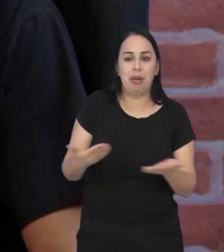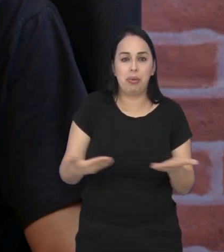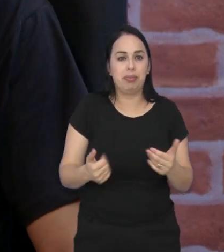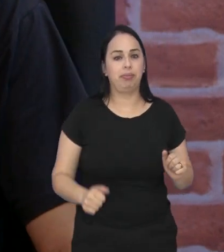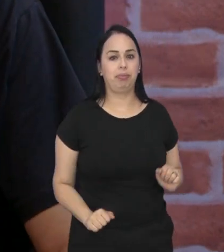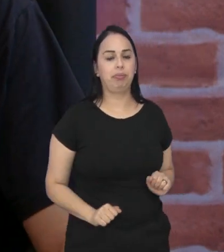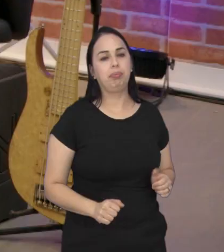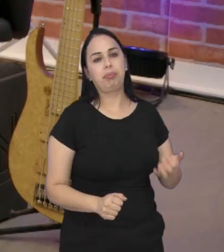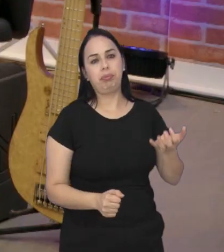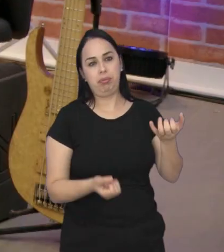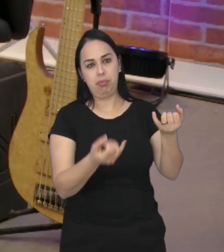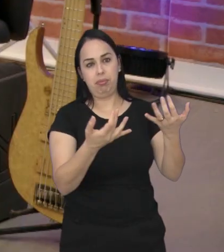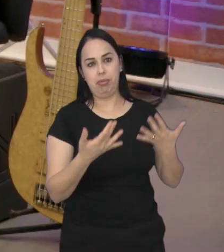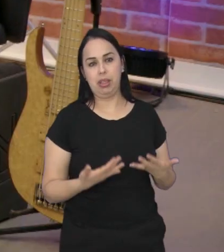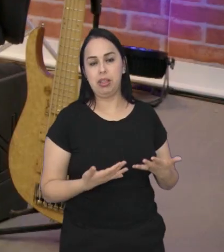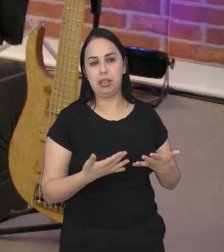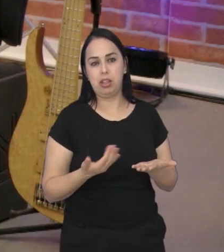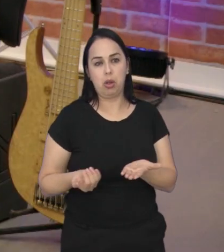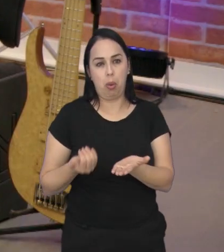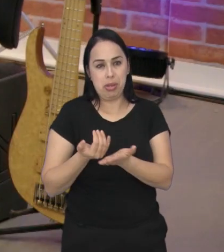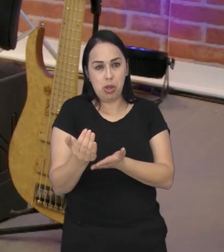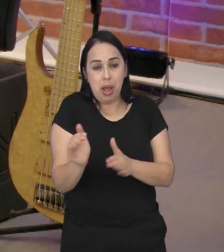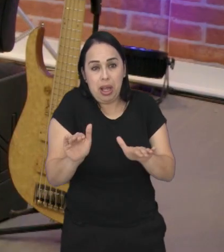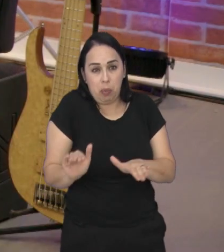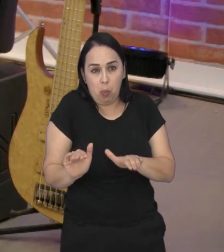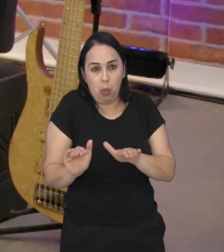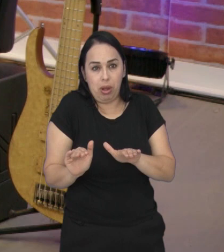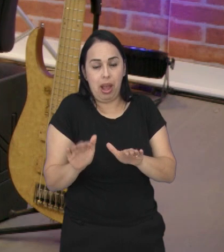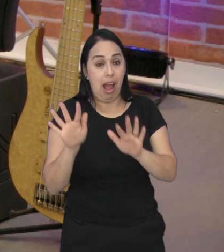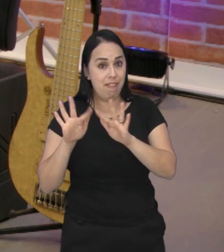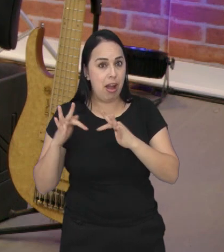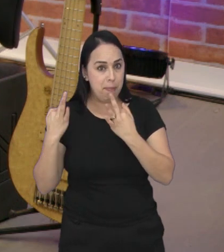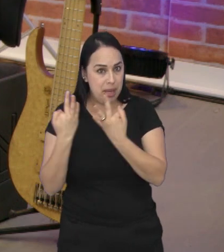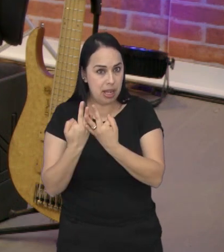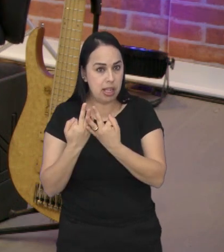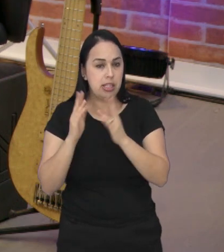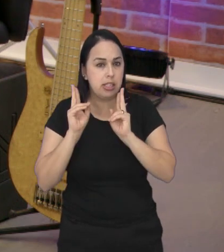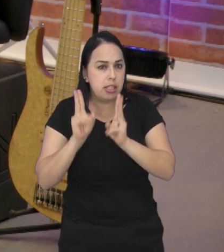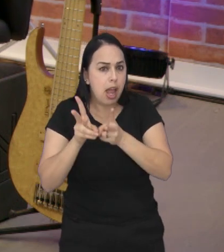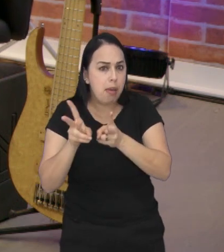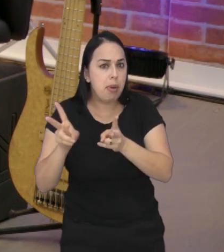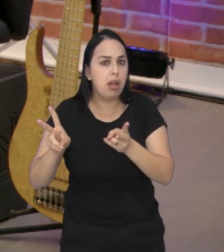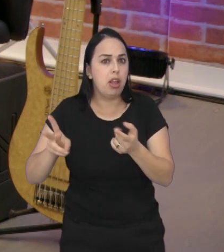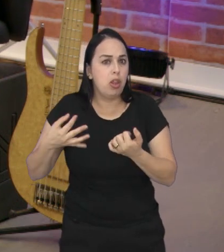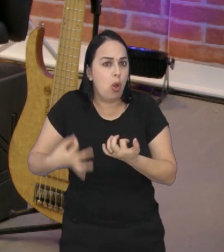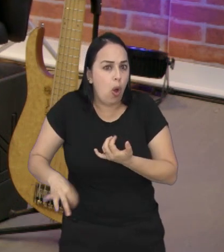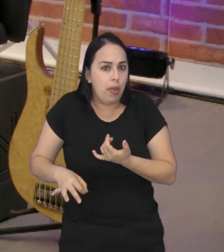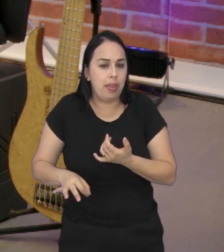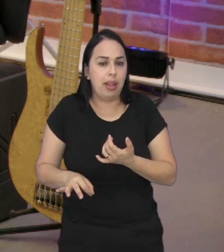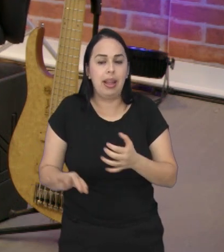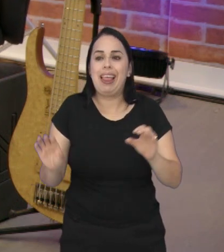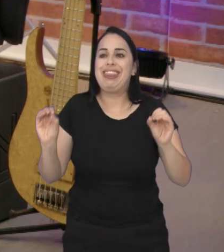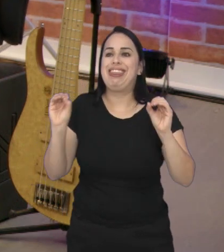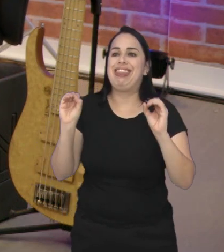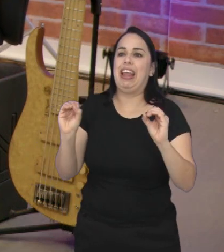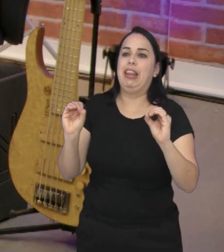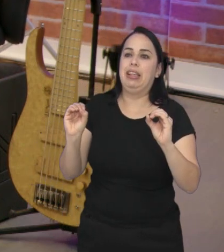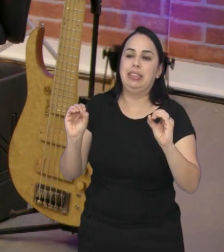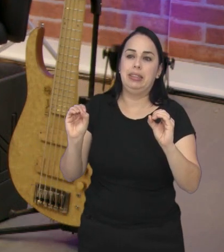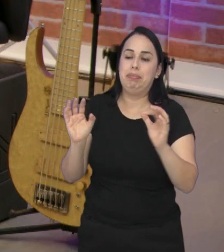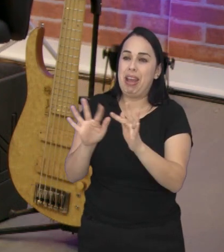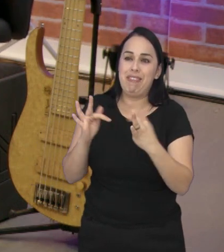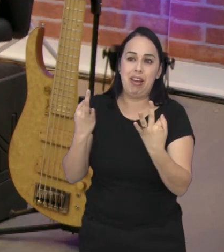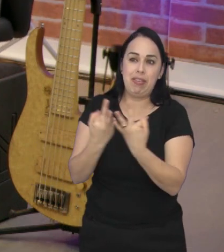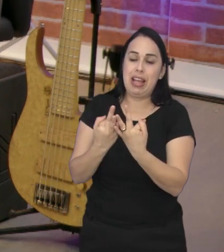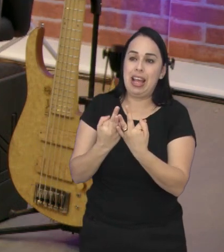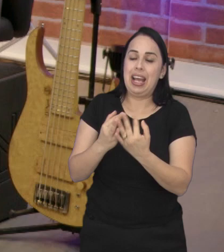estamos Nesse tempo que você falou que você começou desde pequeno, sua família sempre foi musical? Ou foi algo que startou em você? Nada. Como é